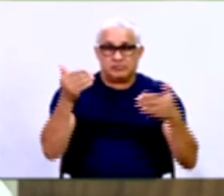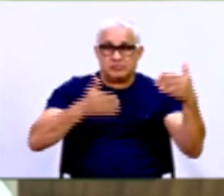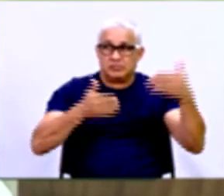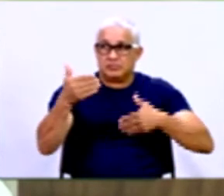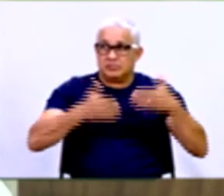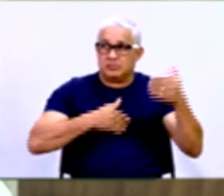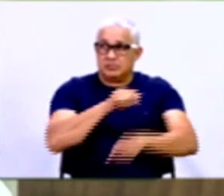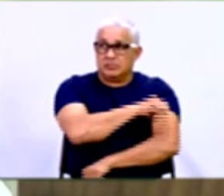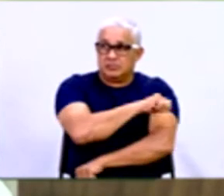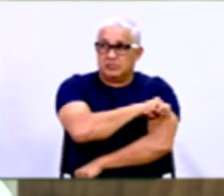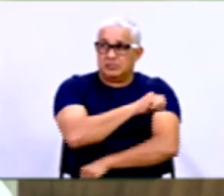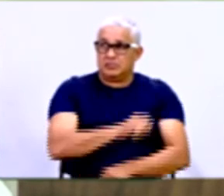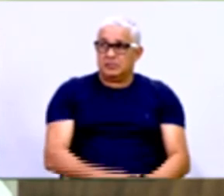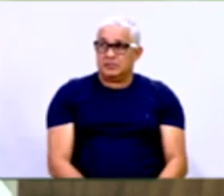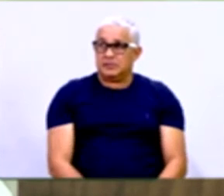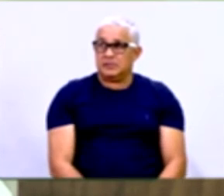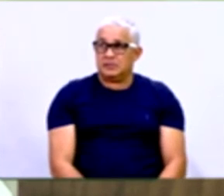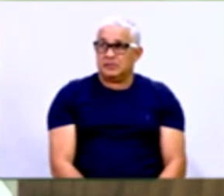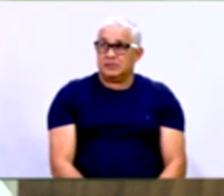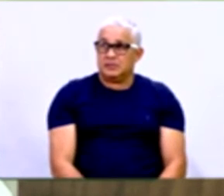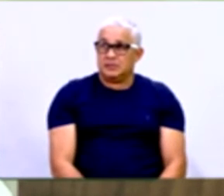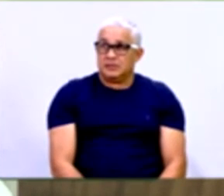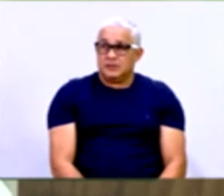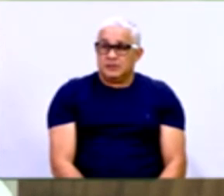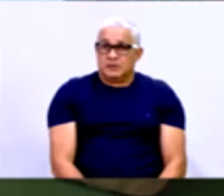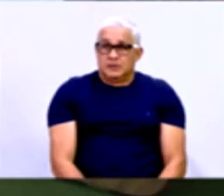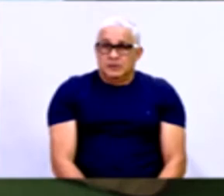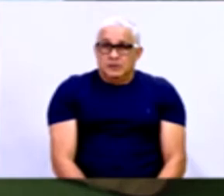dos alunos.